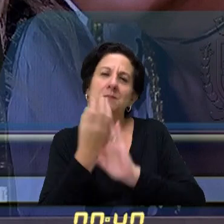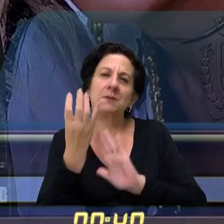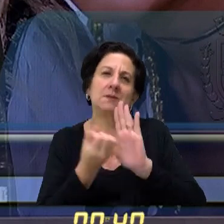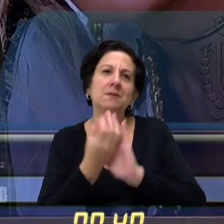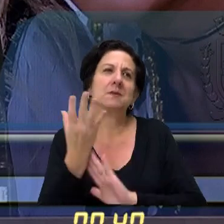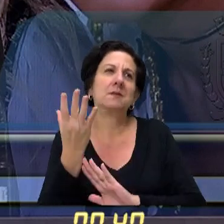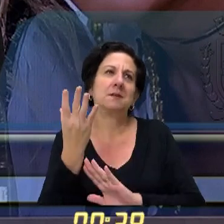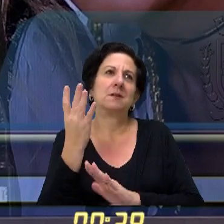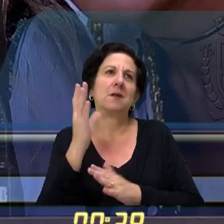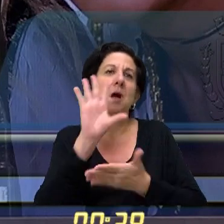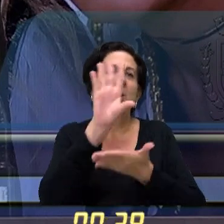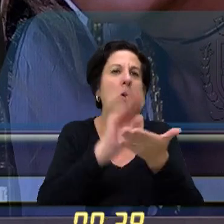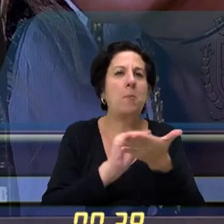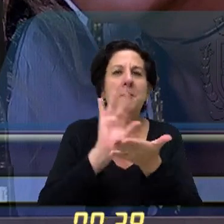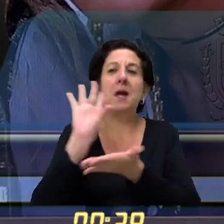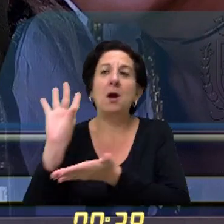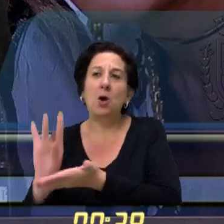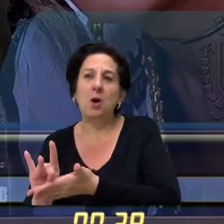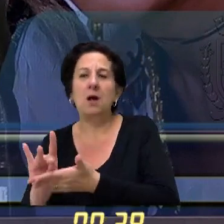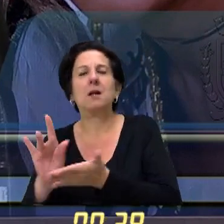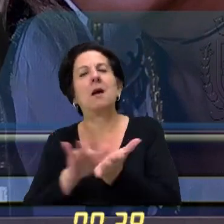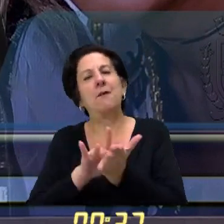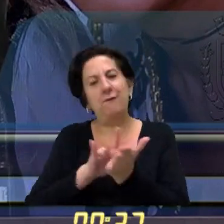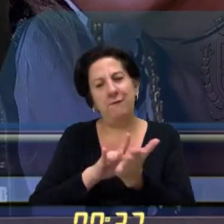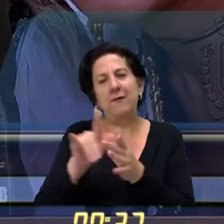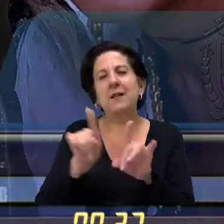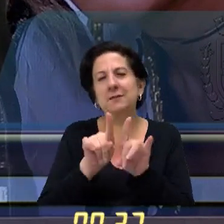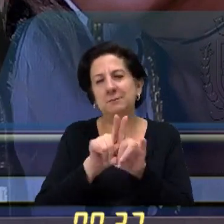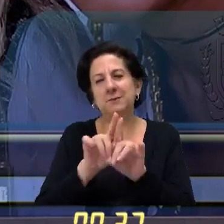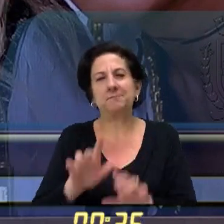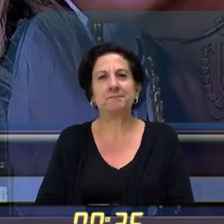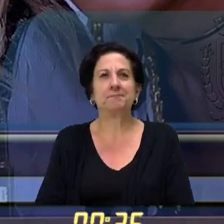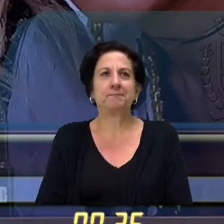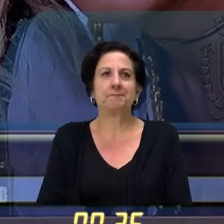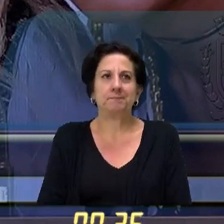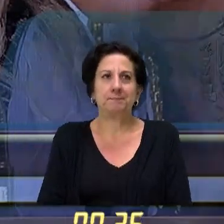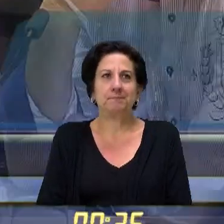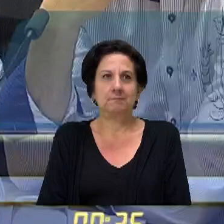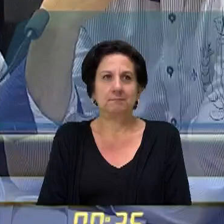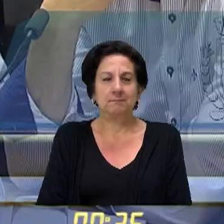Ctrl-C e o Ctrl-V são mais práticos, mas falham também. Era essa a nossa manifestação.